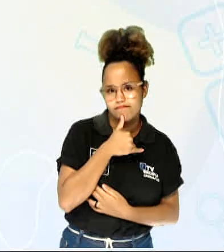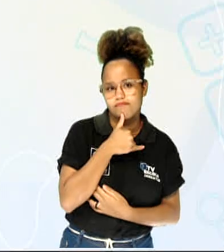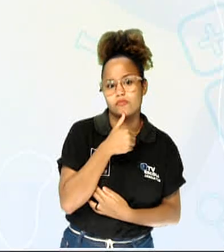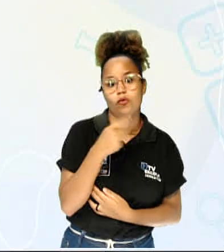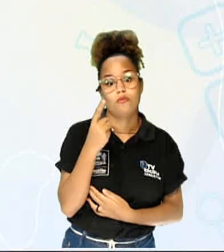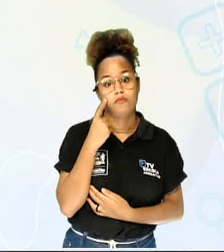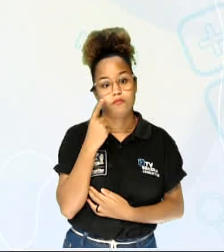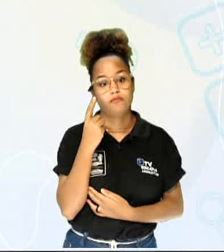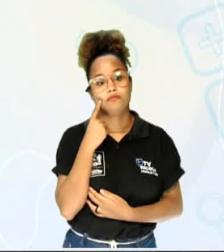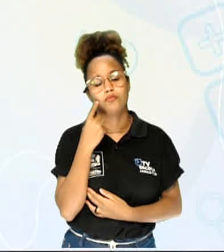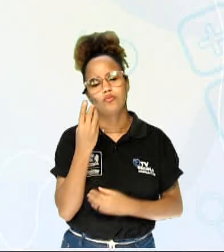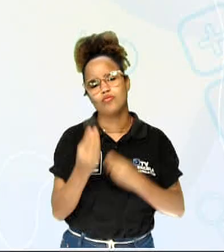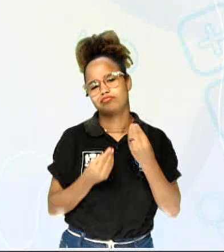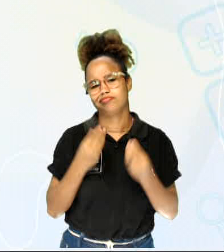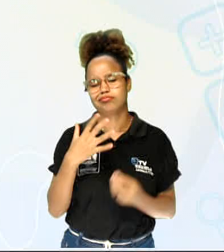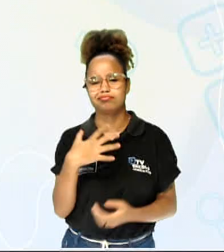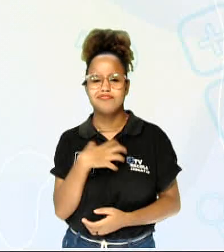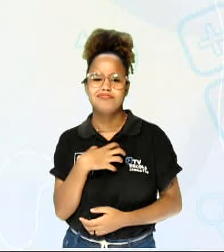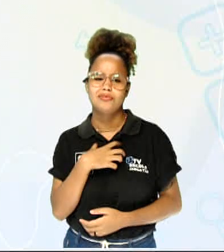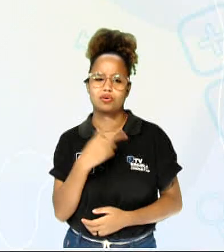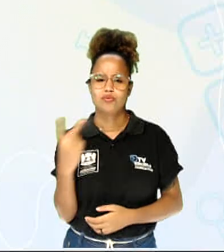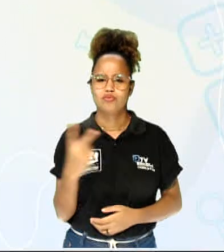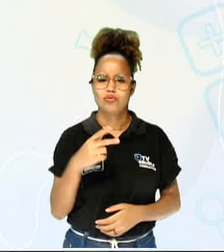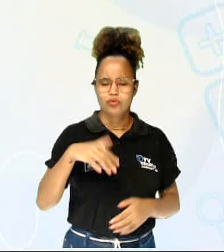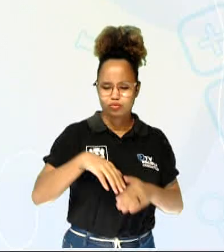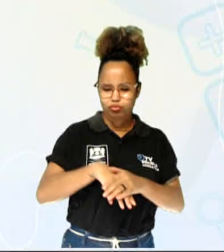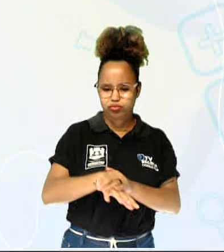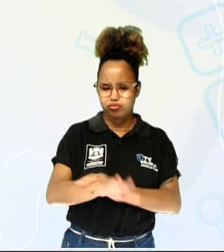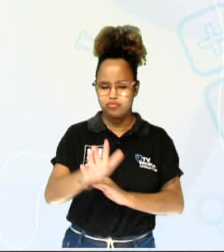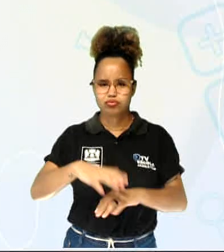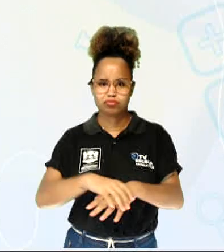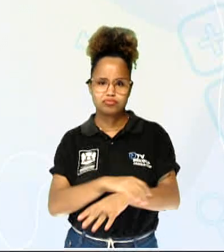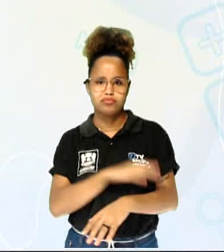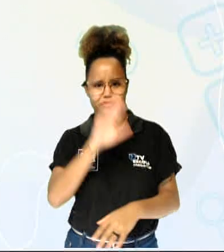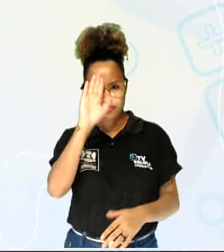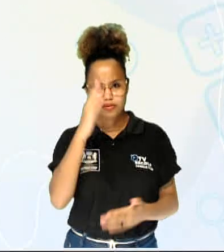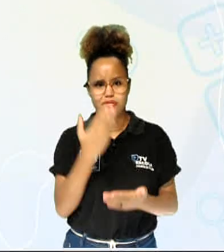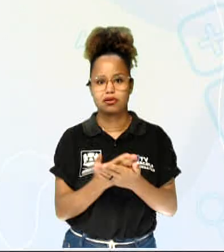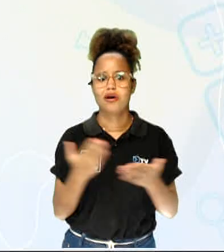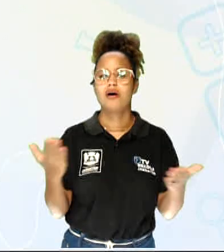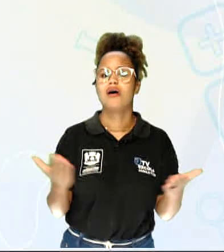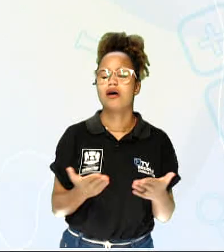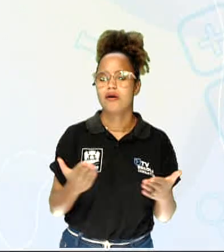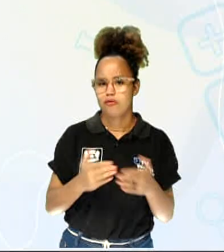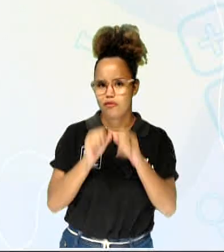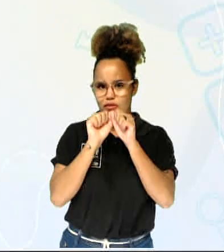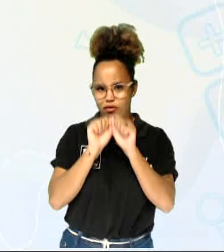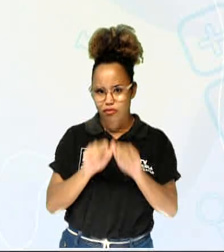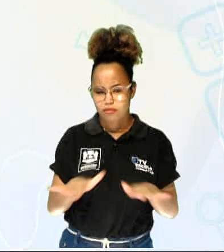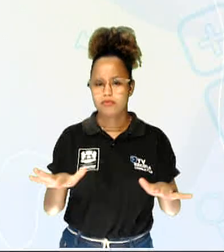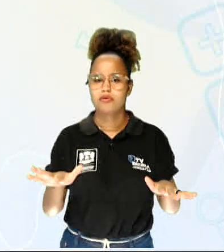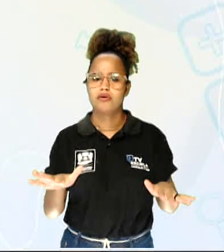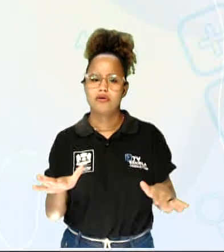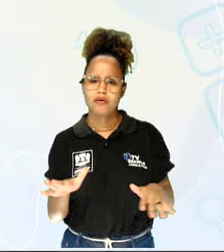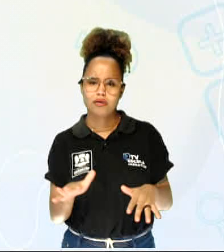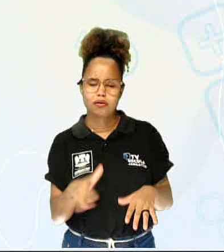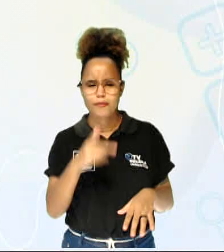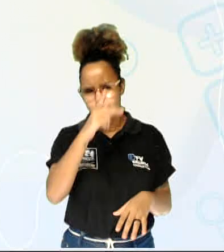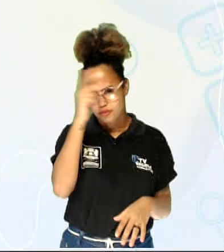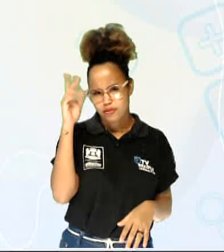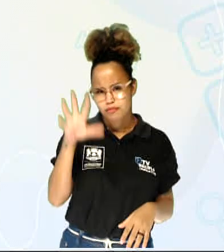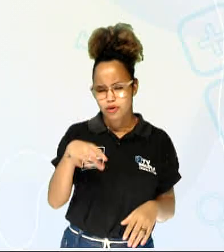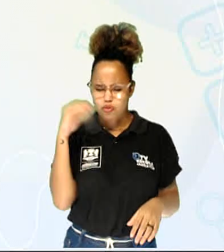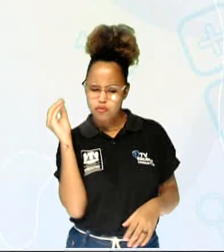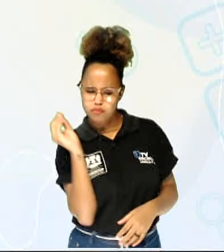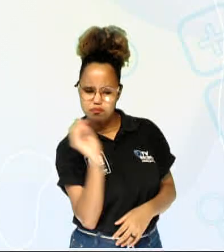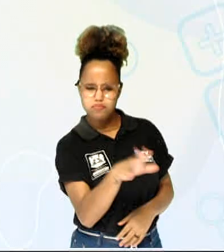só como ela está, com duas luvas. Eu acredito que essa foto foi agora da pandemia, não foi não? Alguém pegou a luva,